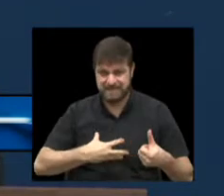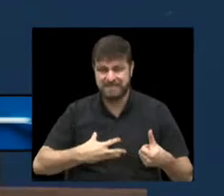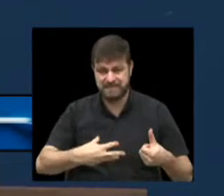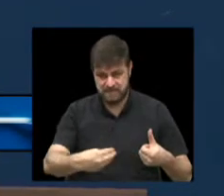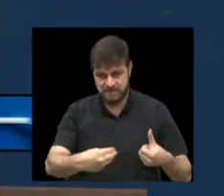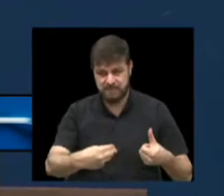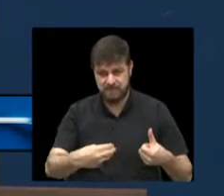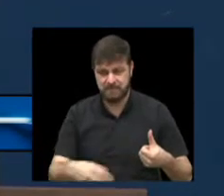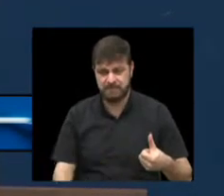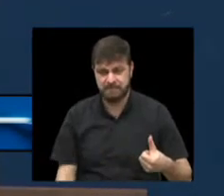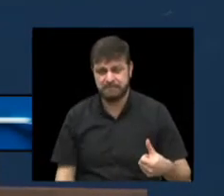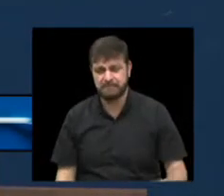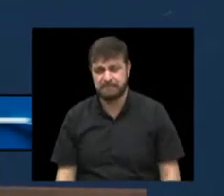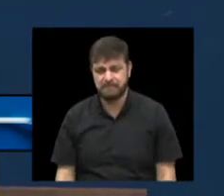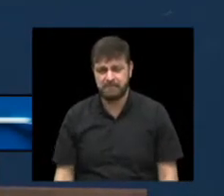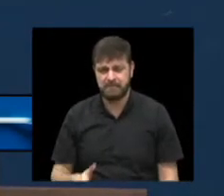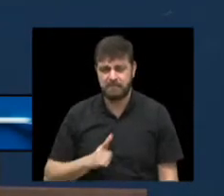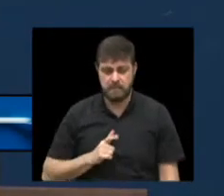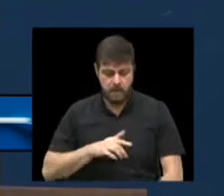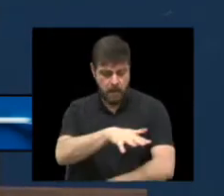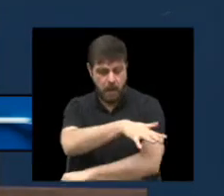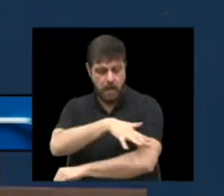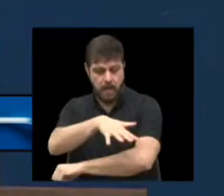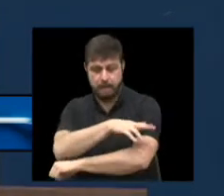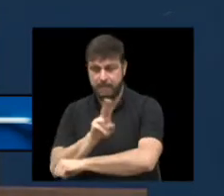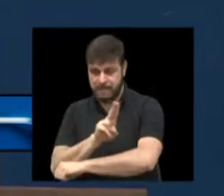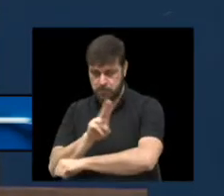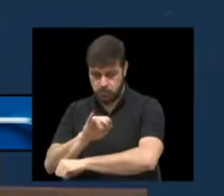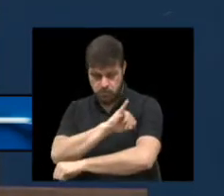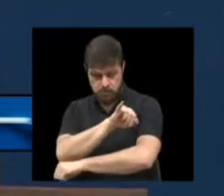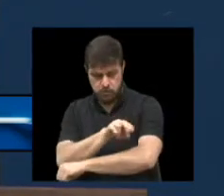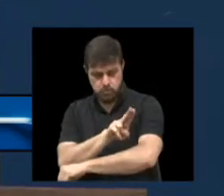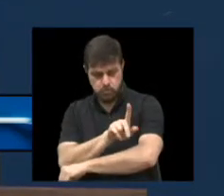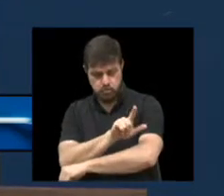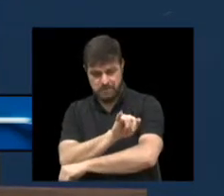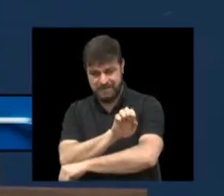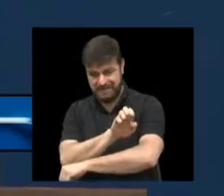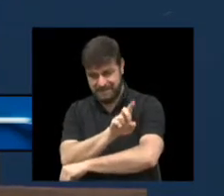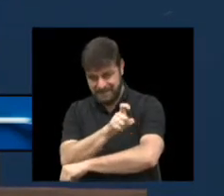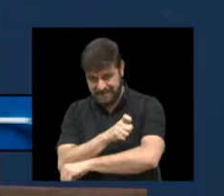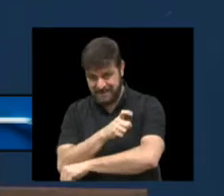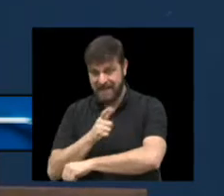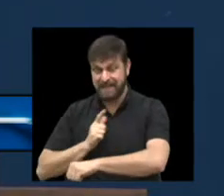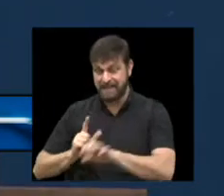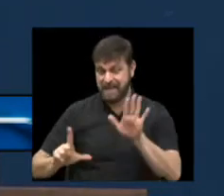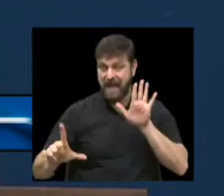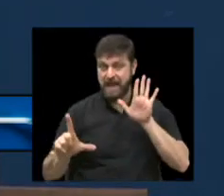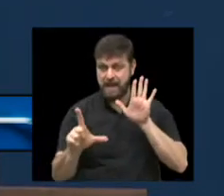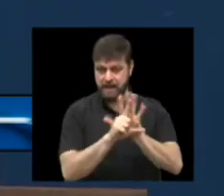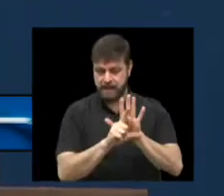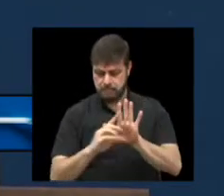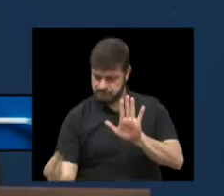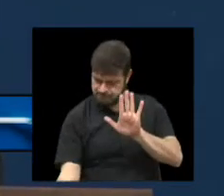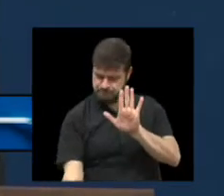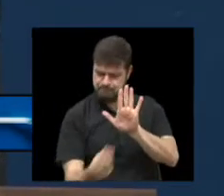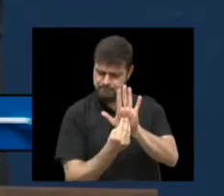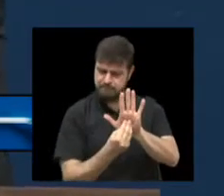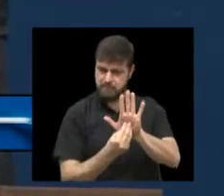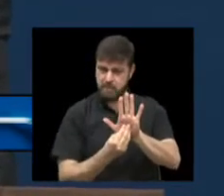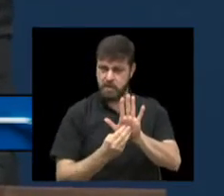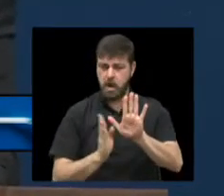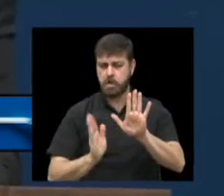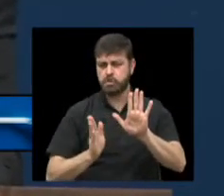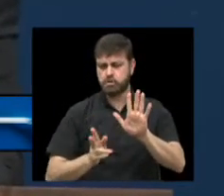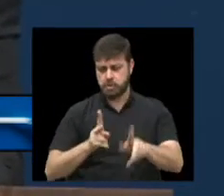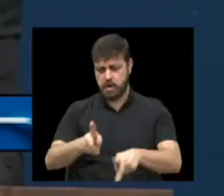famílias. Colocar o nome de Praça Julier Gomes Ferreira é reconhecer em lei o que, de fato, já a